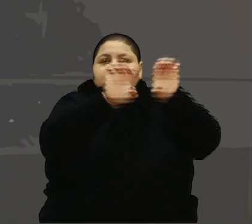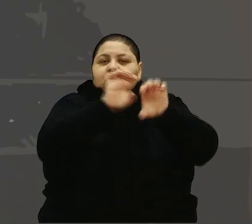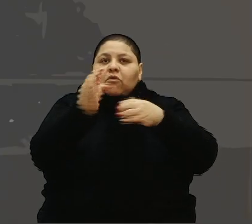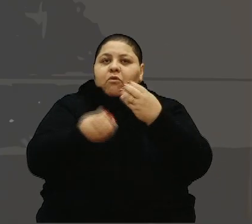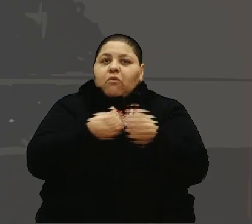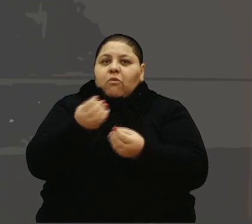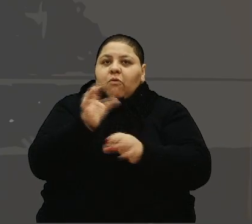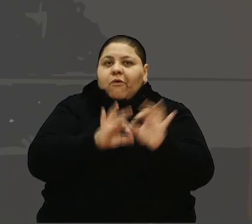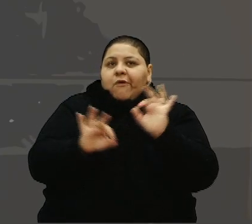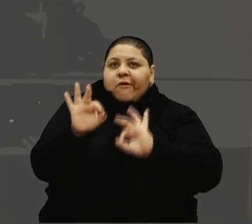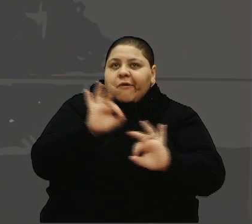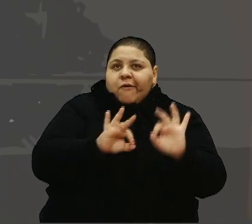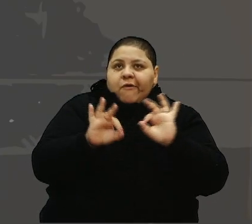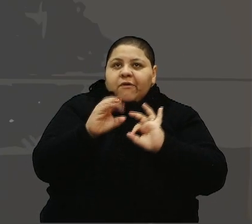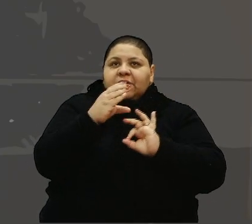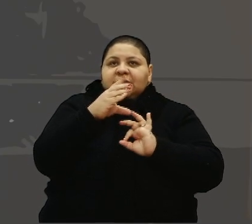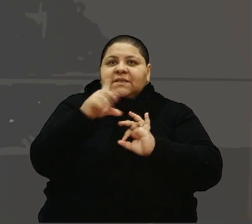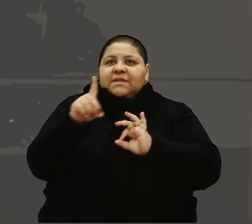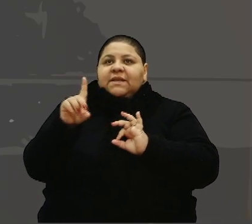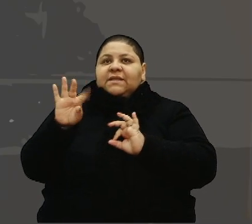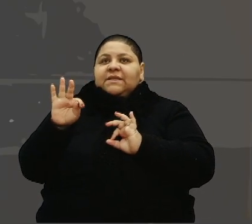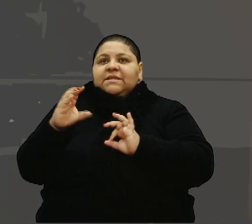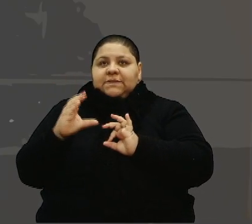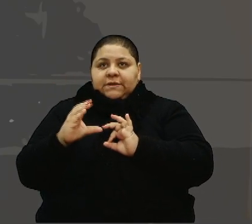é formada a CMTC lá.